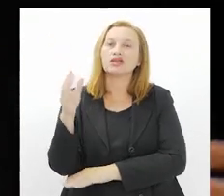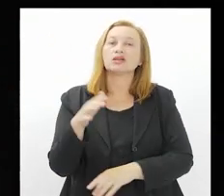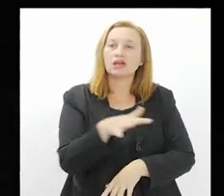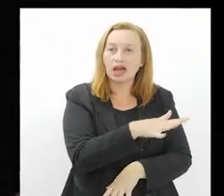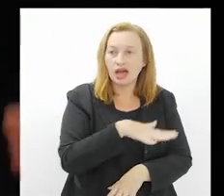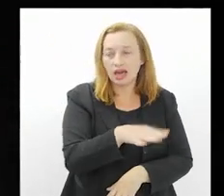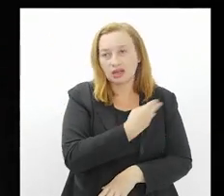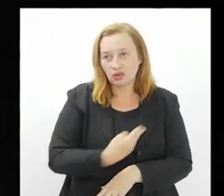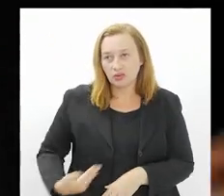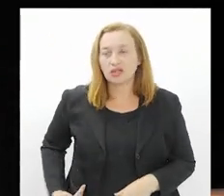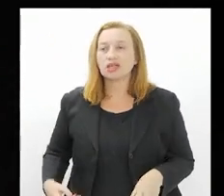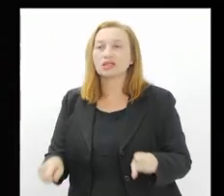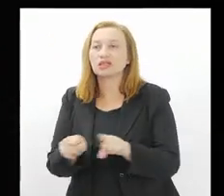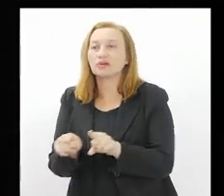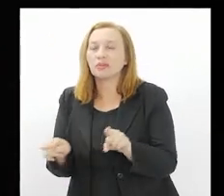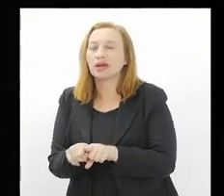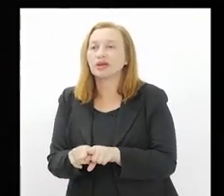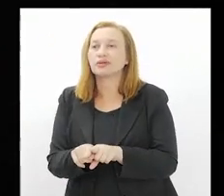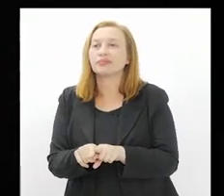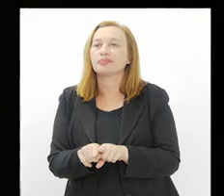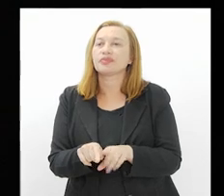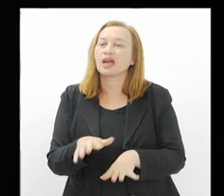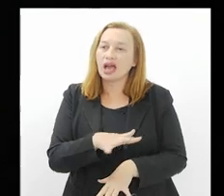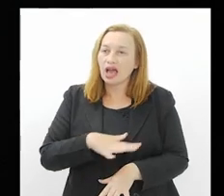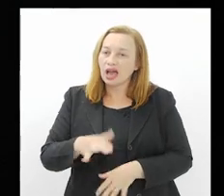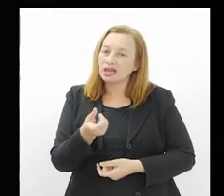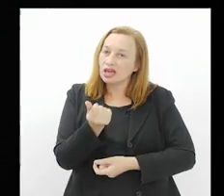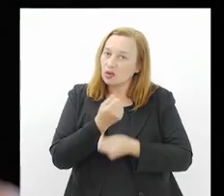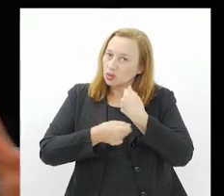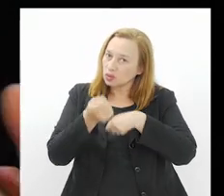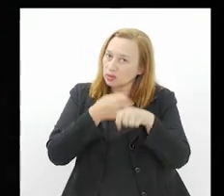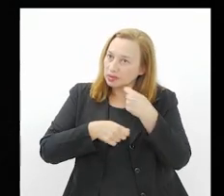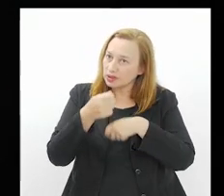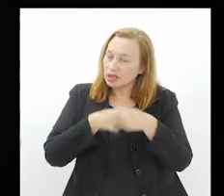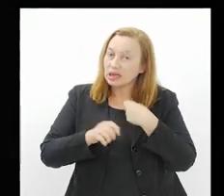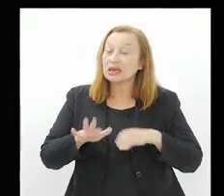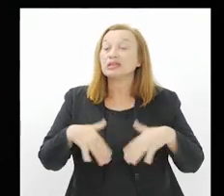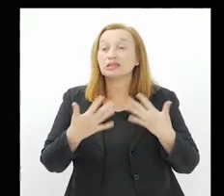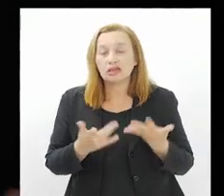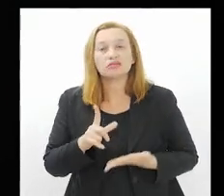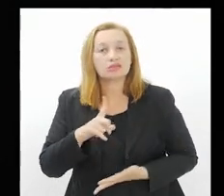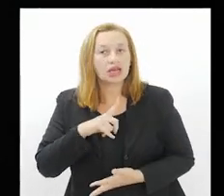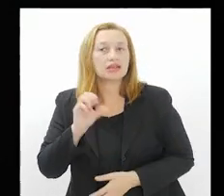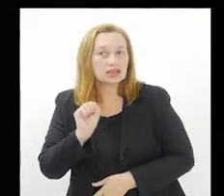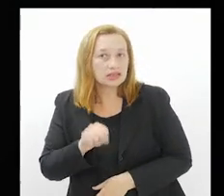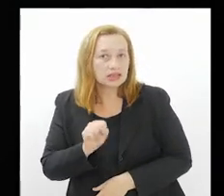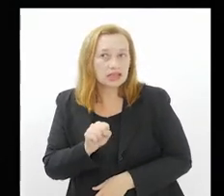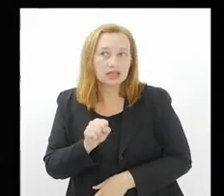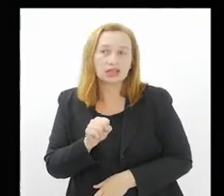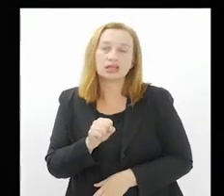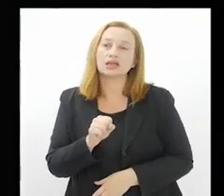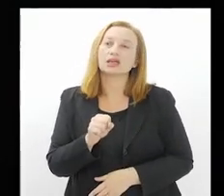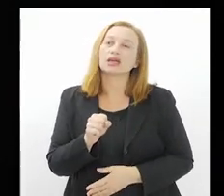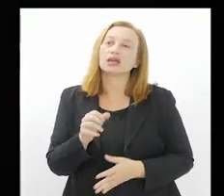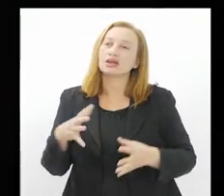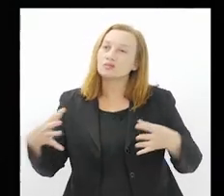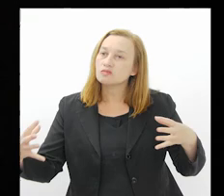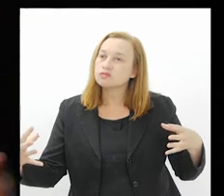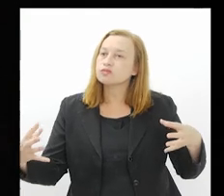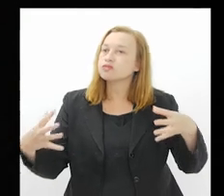de decisão, né, os governantes, e também a área econômica. Né? Então, existe sim